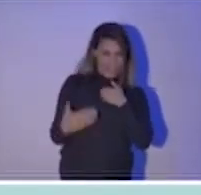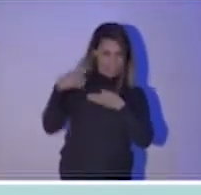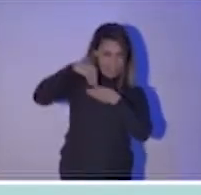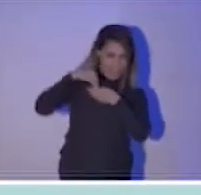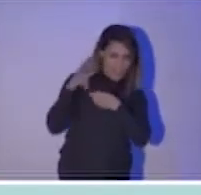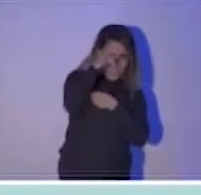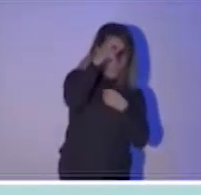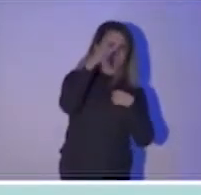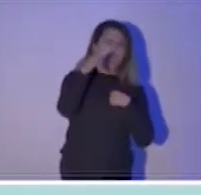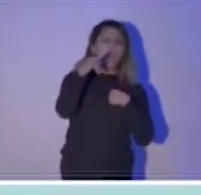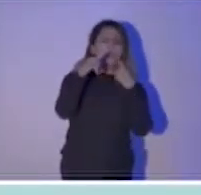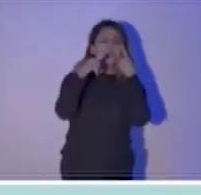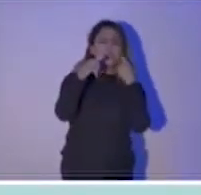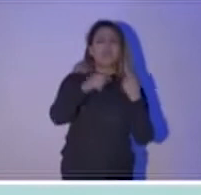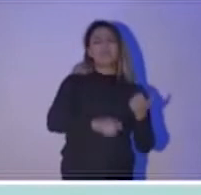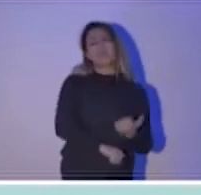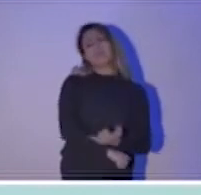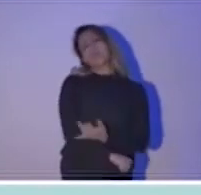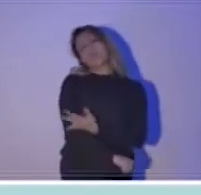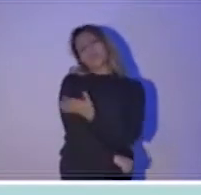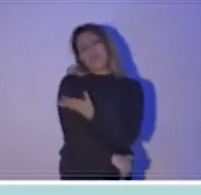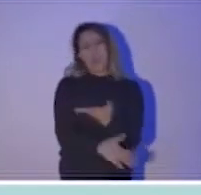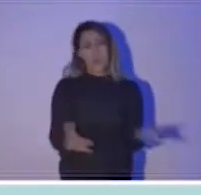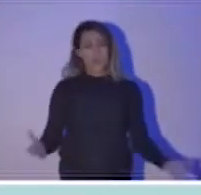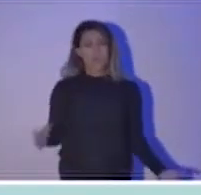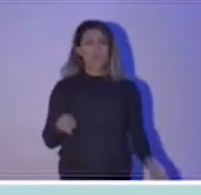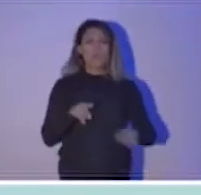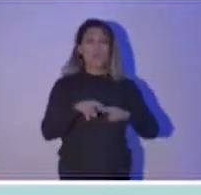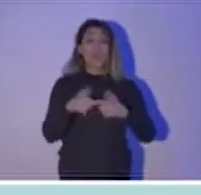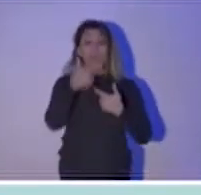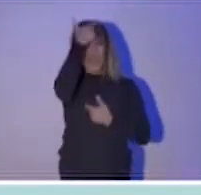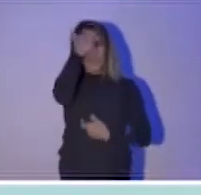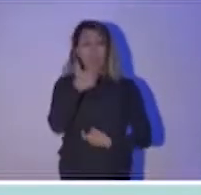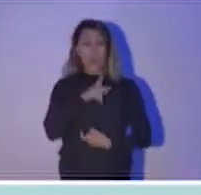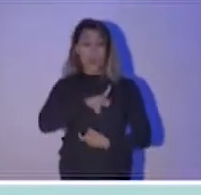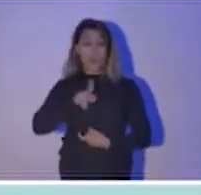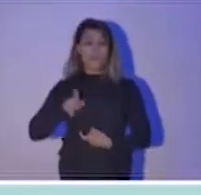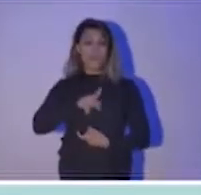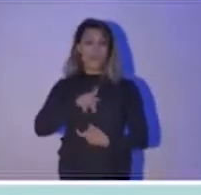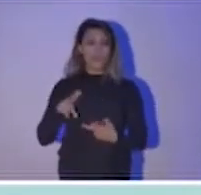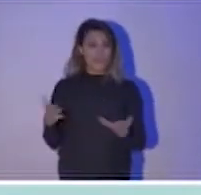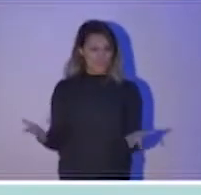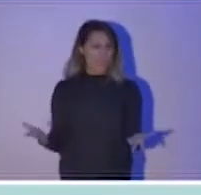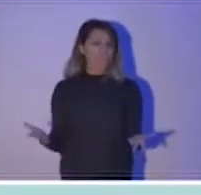Por quê? Porque eu sou professora. Né? Eu acho que é a coisa que mais me identifica na vida.